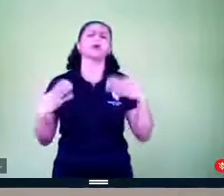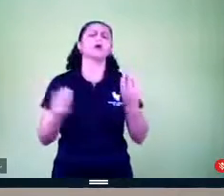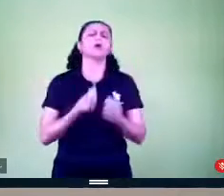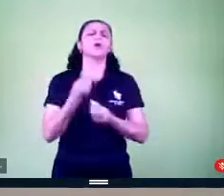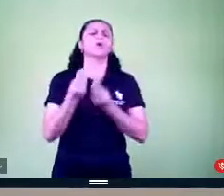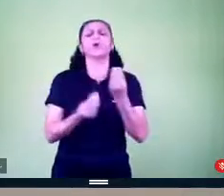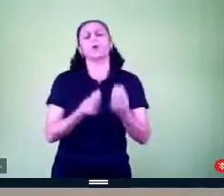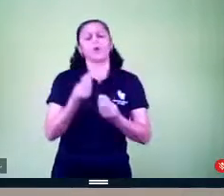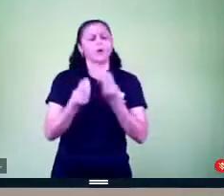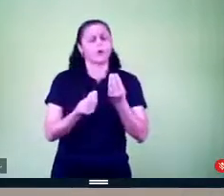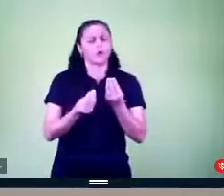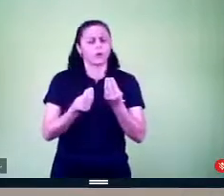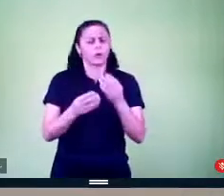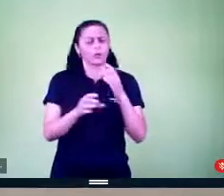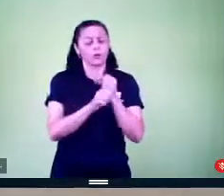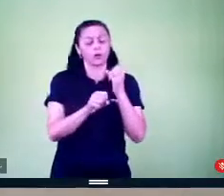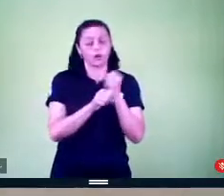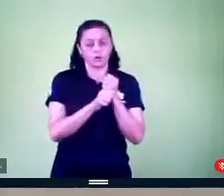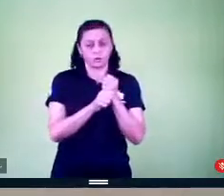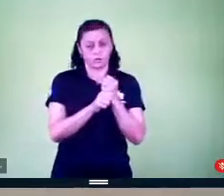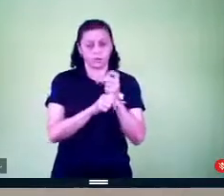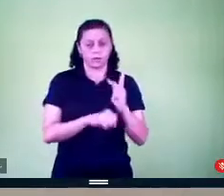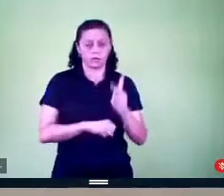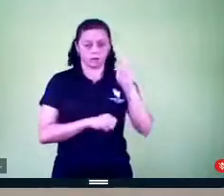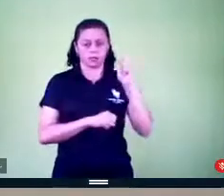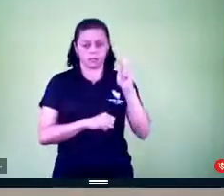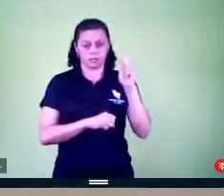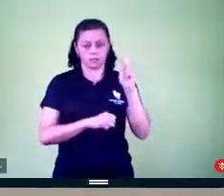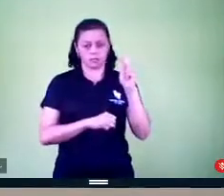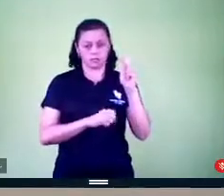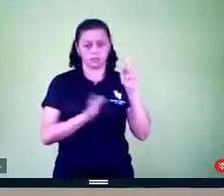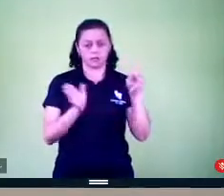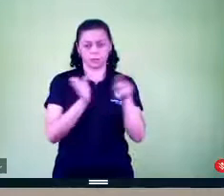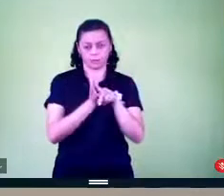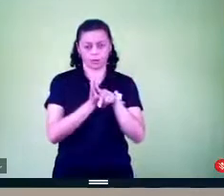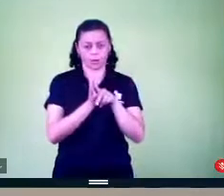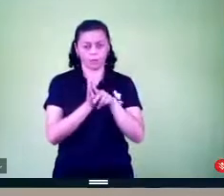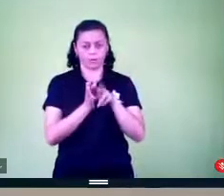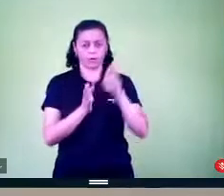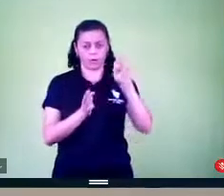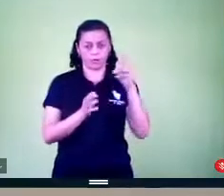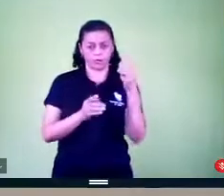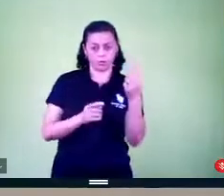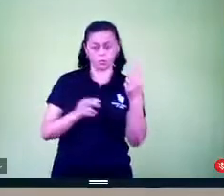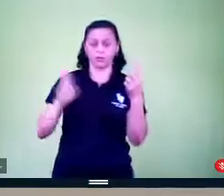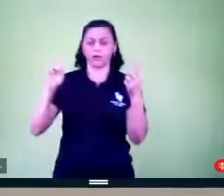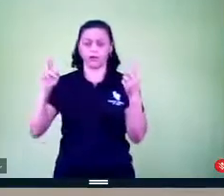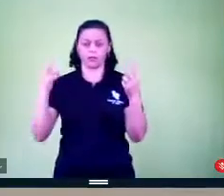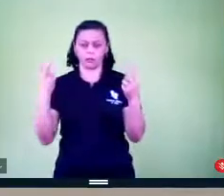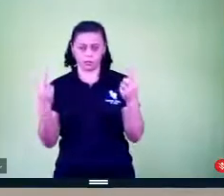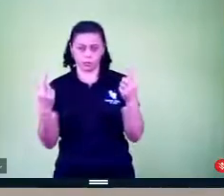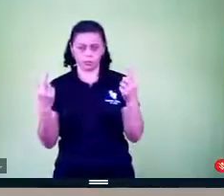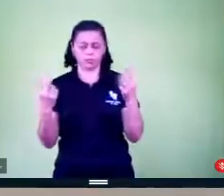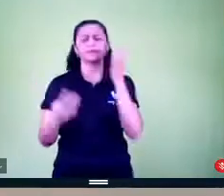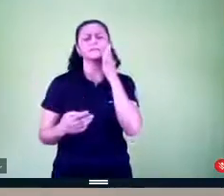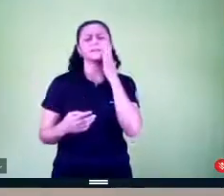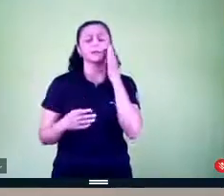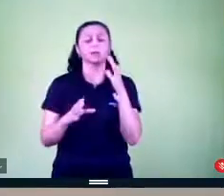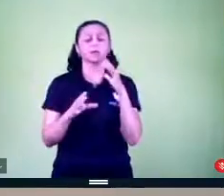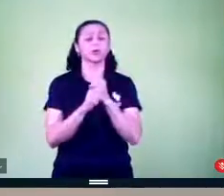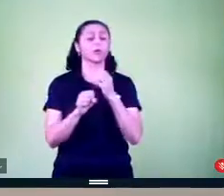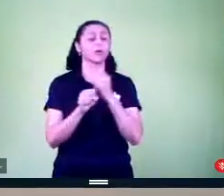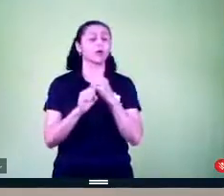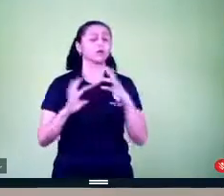tensão em cima desses dois resistores, sabendo a corrente total do meu circuito? Como é que eu faria? Primeiro, eu preciso fazer